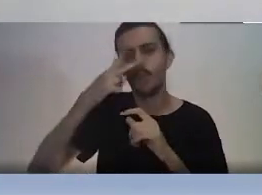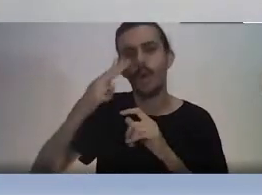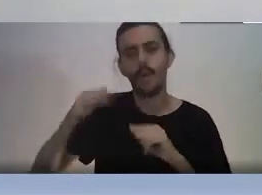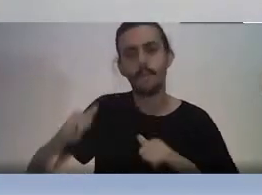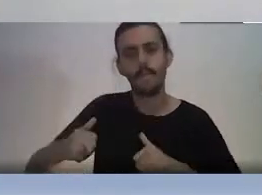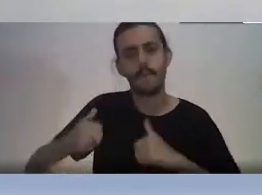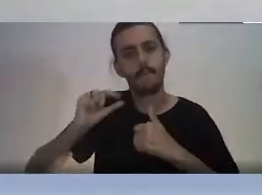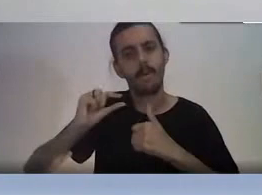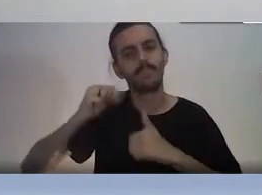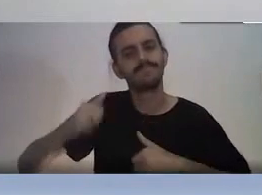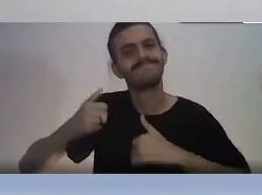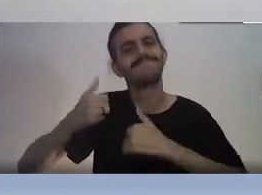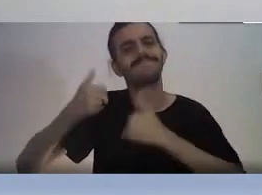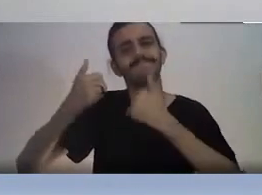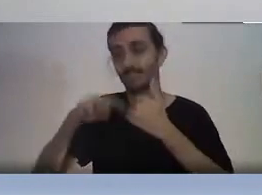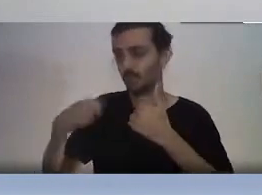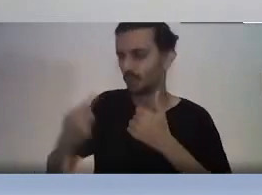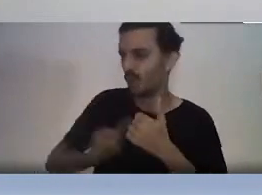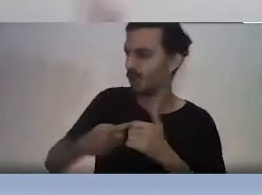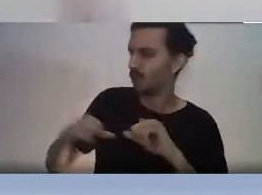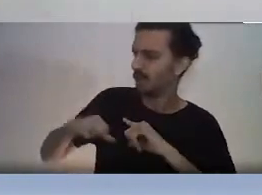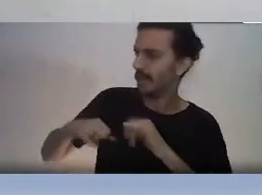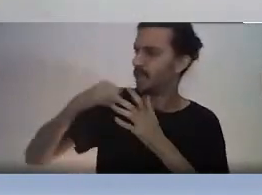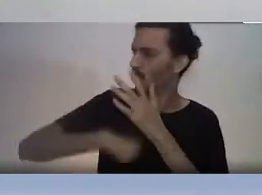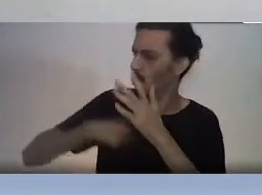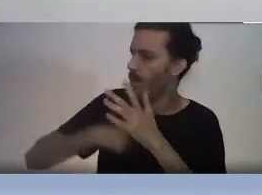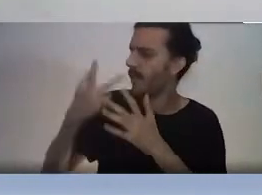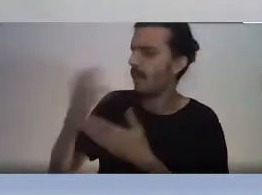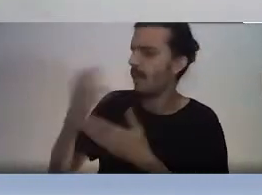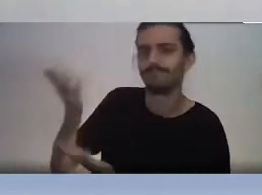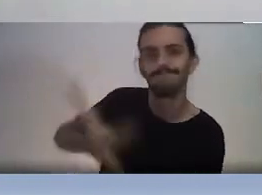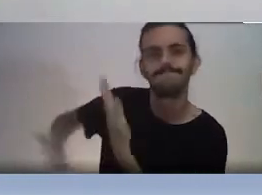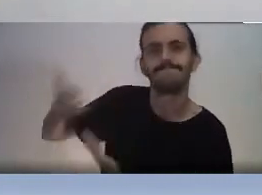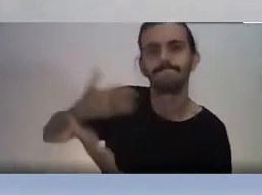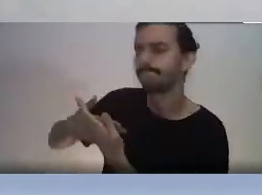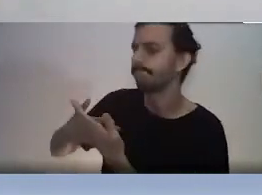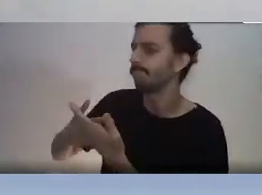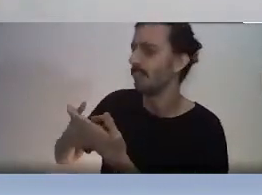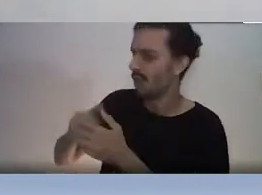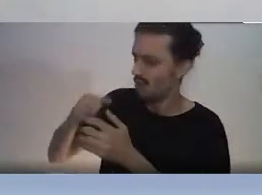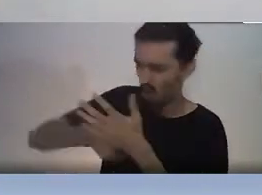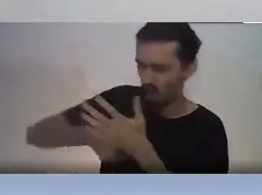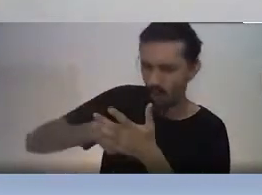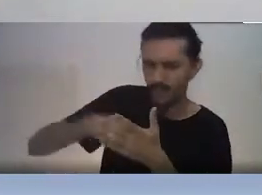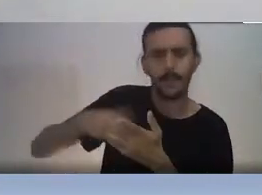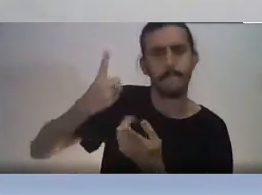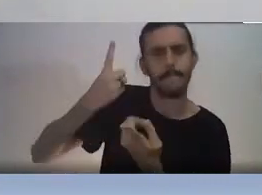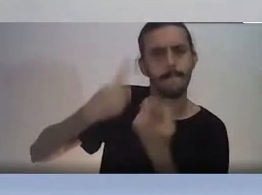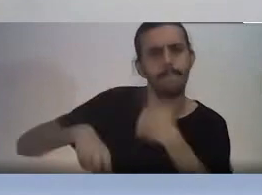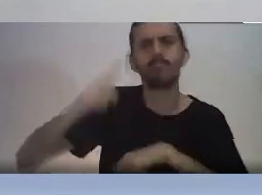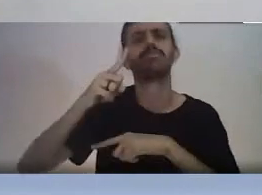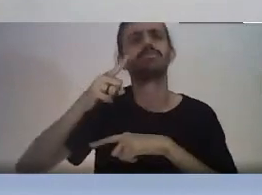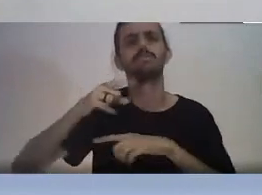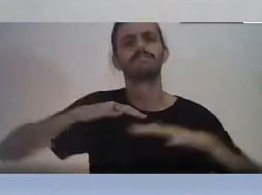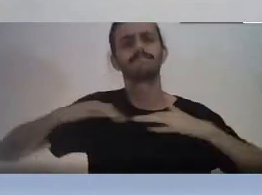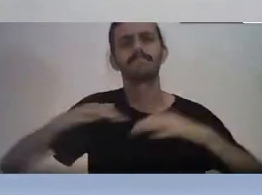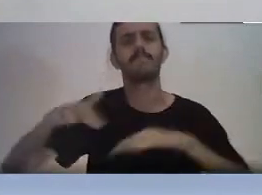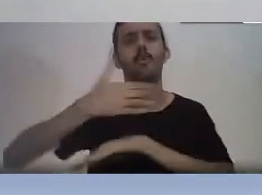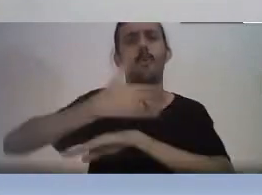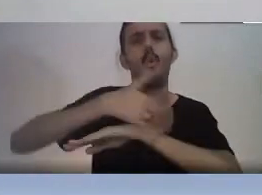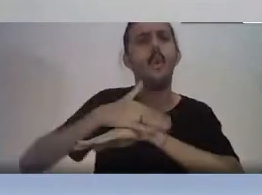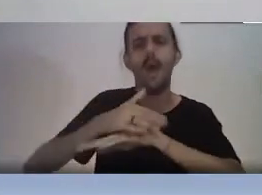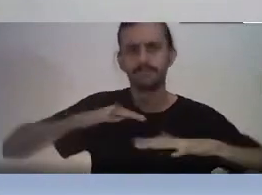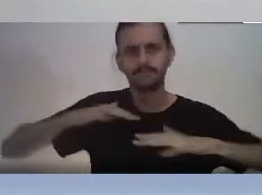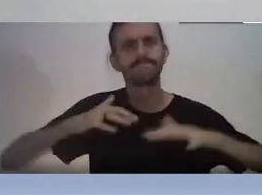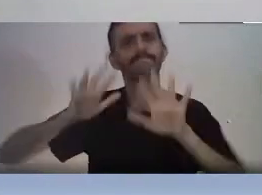lutas e as levamos para dentro da universidade e para as ruas de Porto Alegre. Lutamos contra o negacionismo, contra o preconceito e contra a